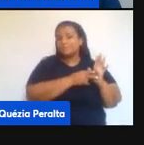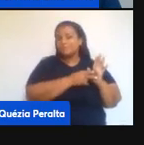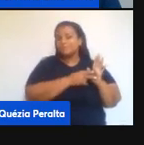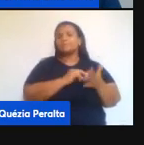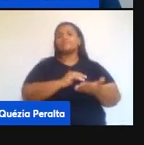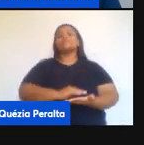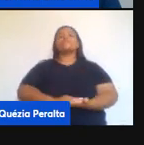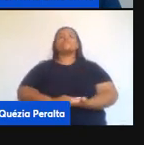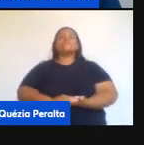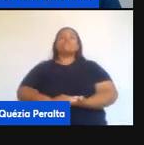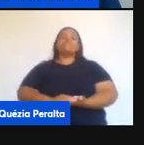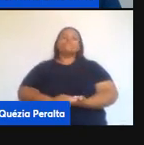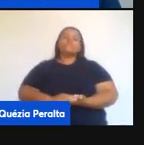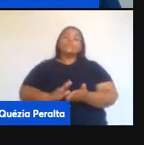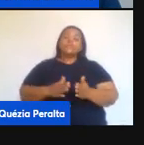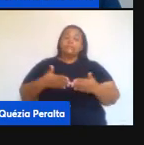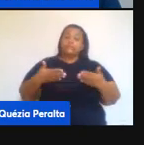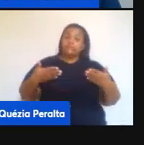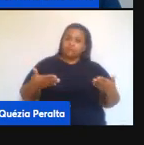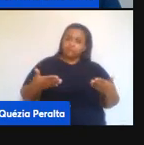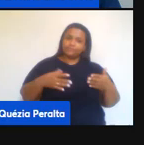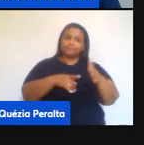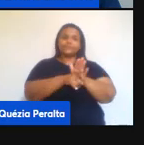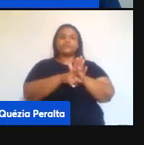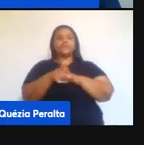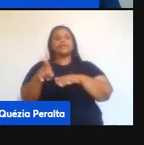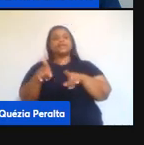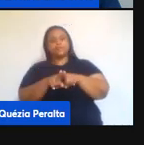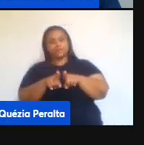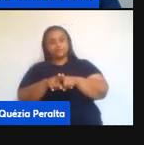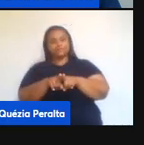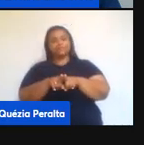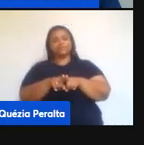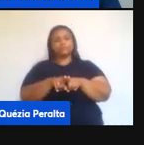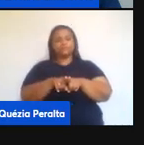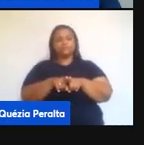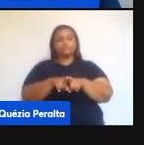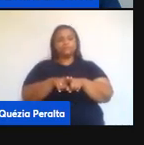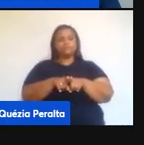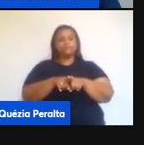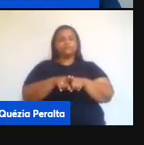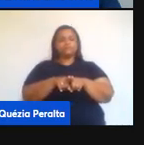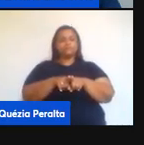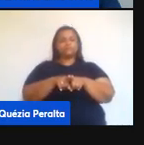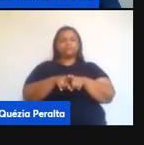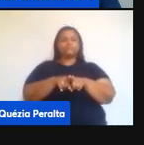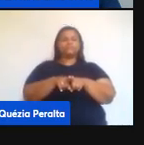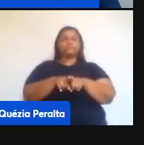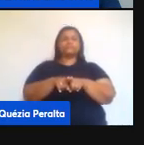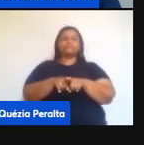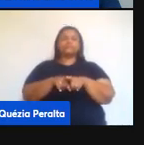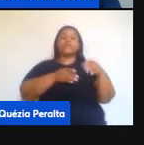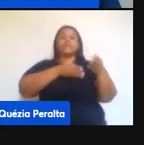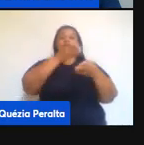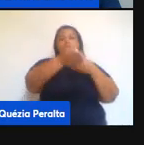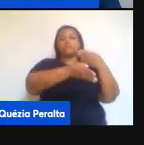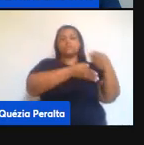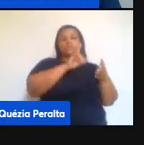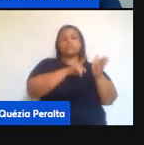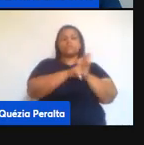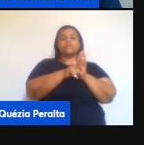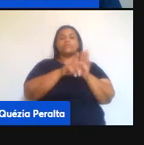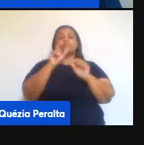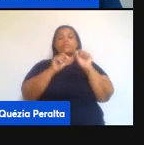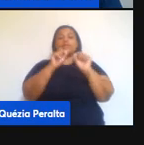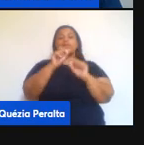Agora, eu queria perguntar para vocês, dentro dessa grande pergunta do que é o PPP, se é necessário